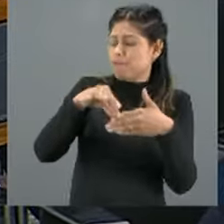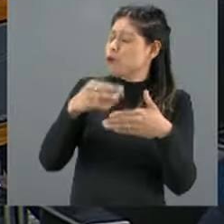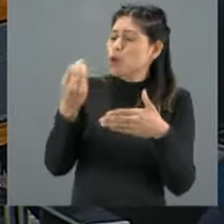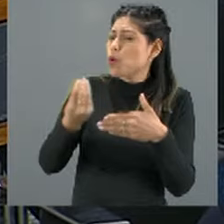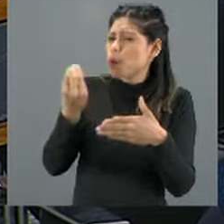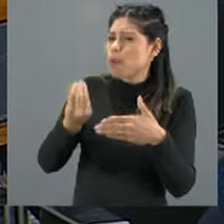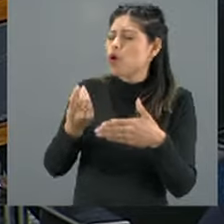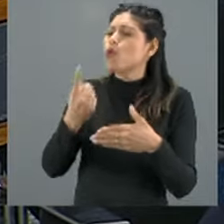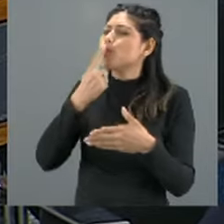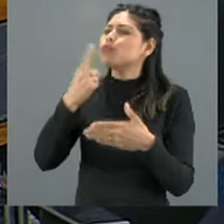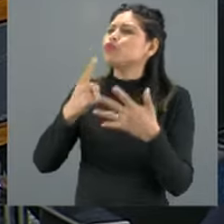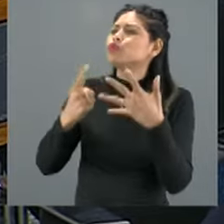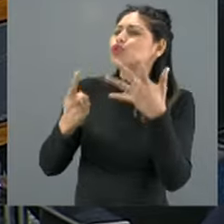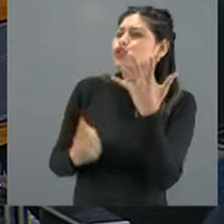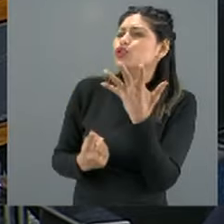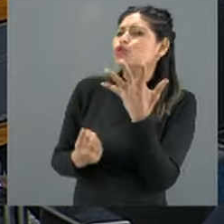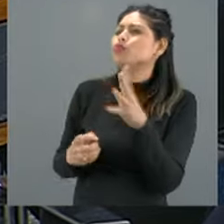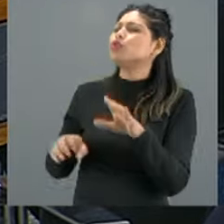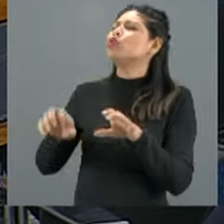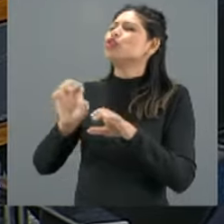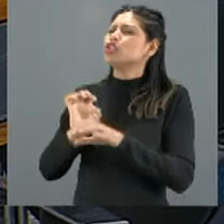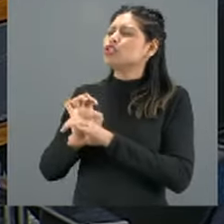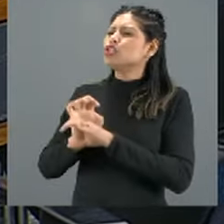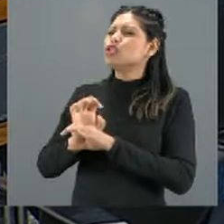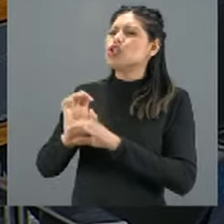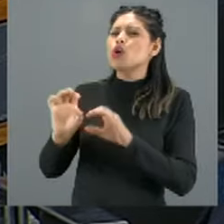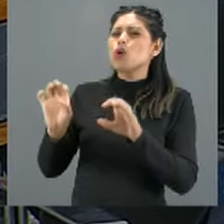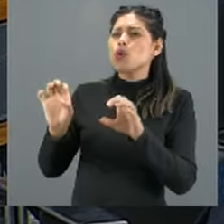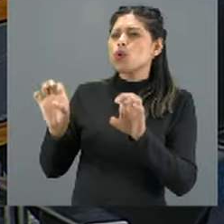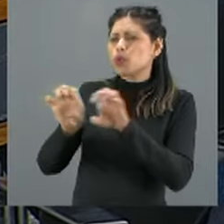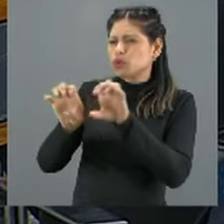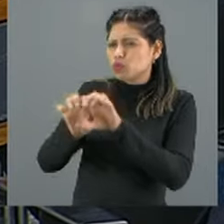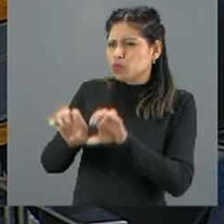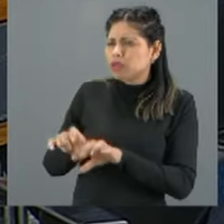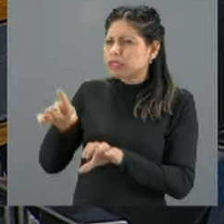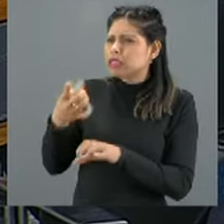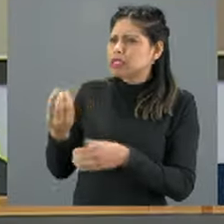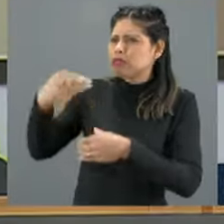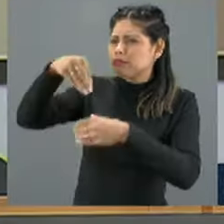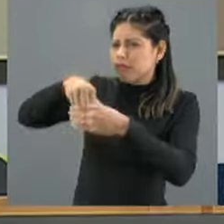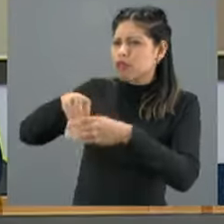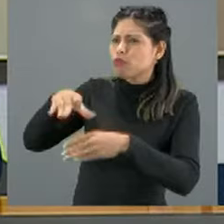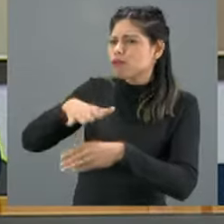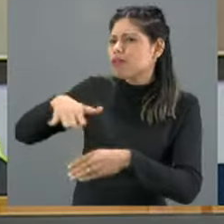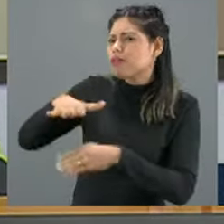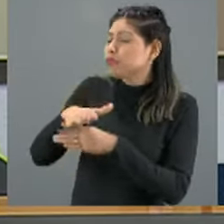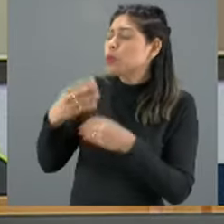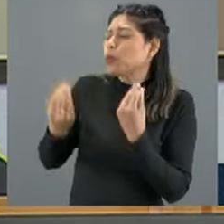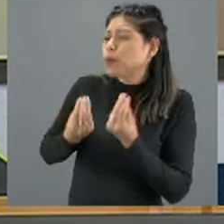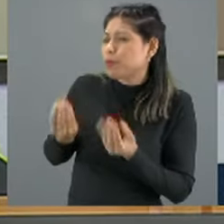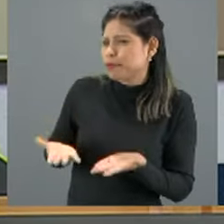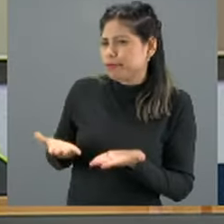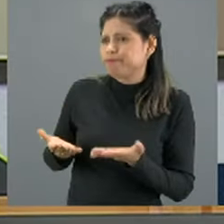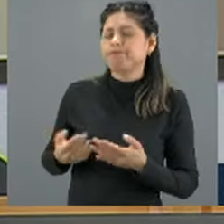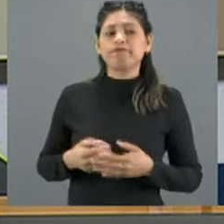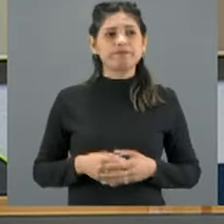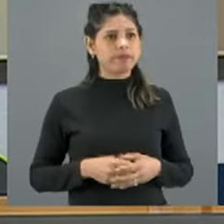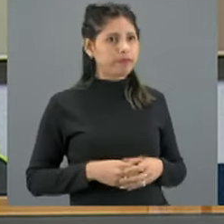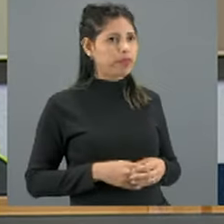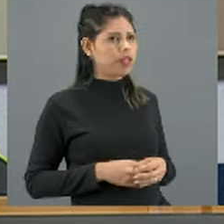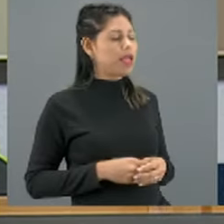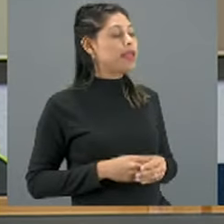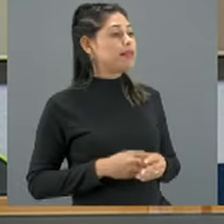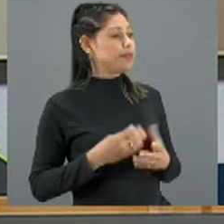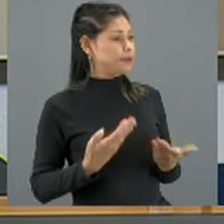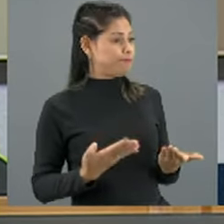de estrutura você tem de apoio dentro da sua etnia? A estrutura dentro da nossa